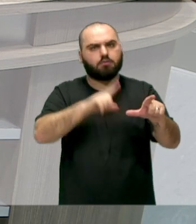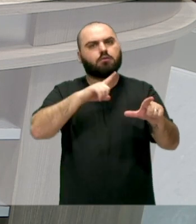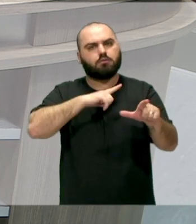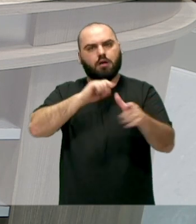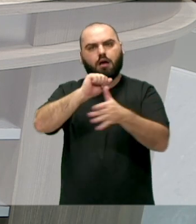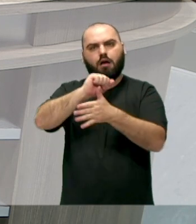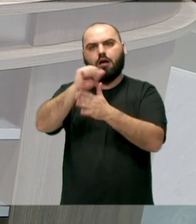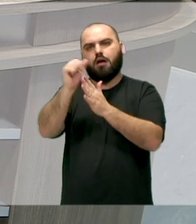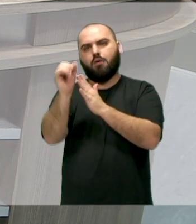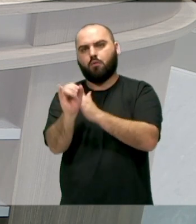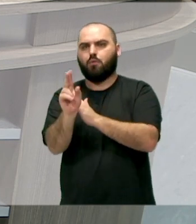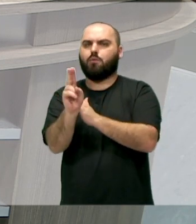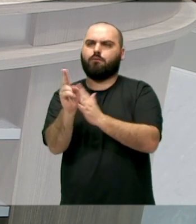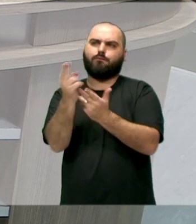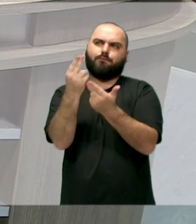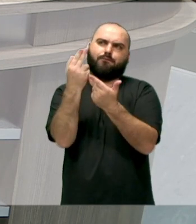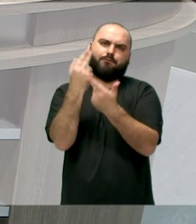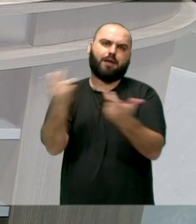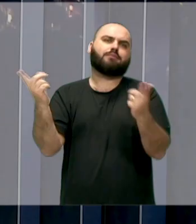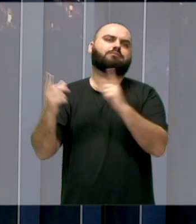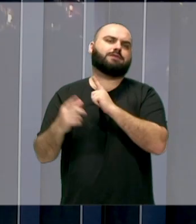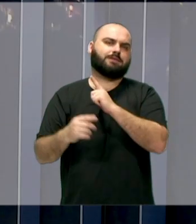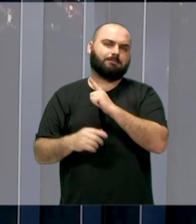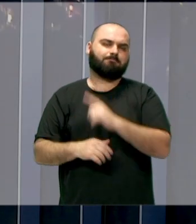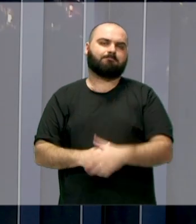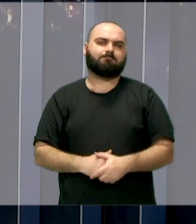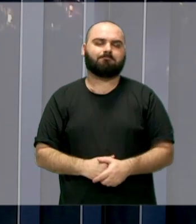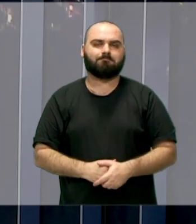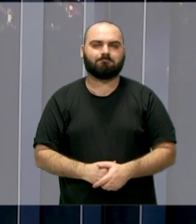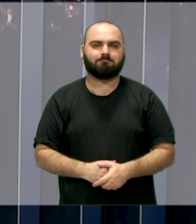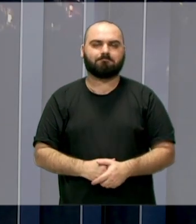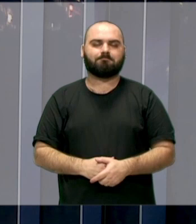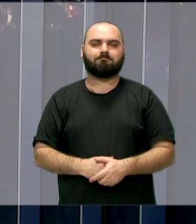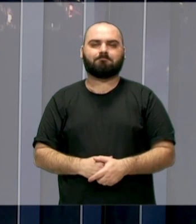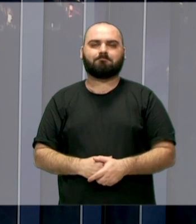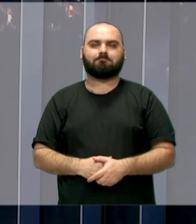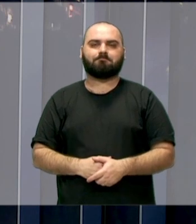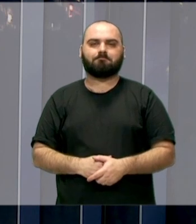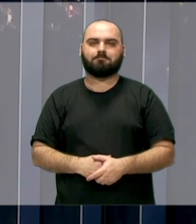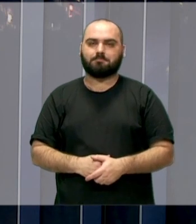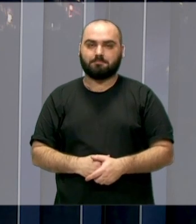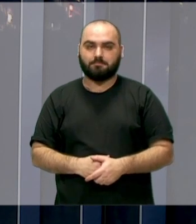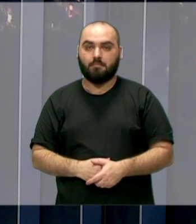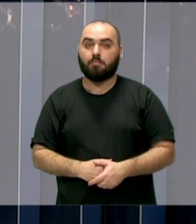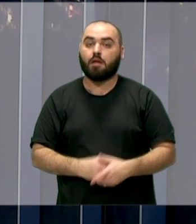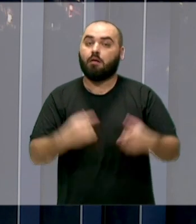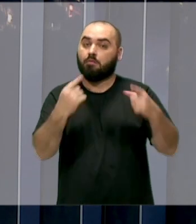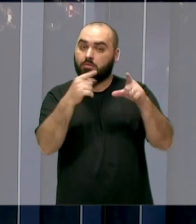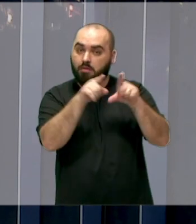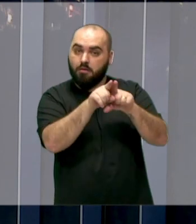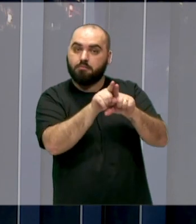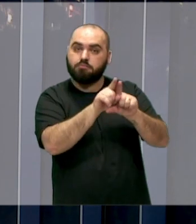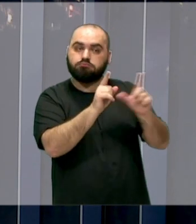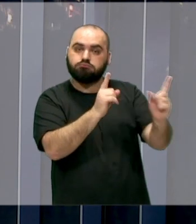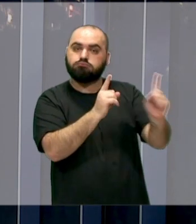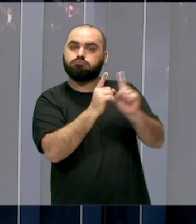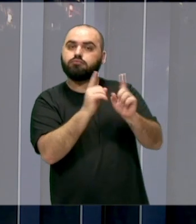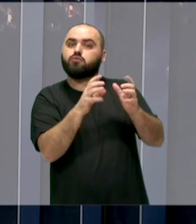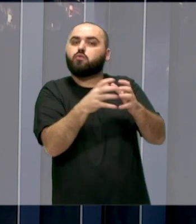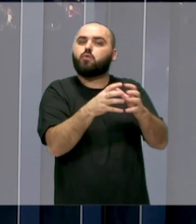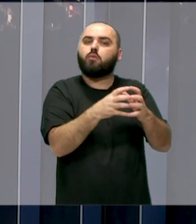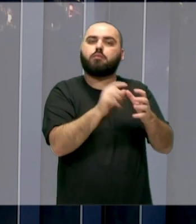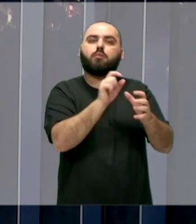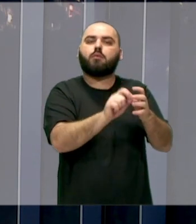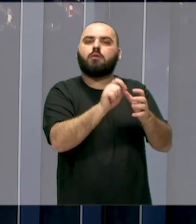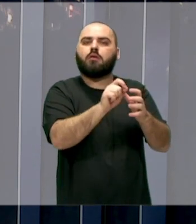né? Sim. E aí, ele também fez parte de uma banda, né?